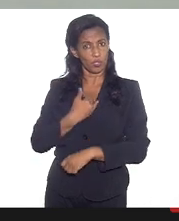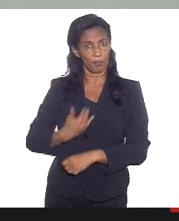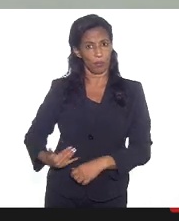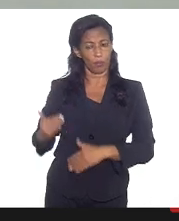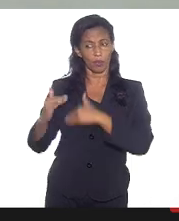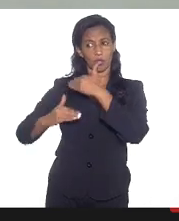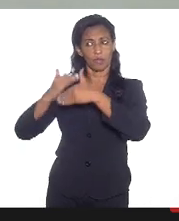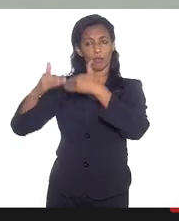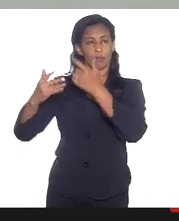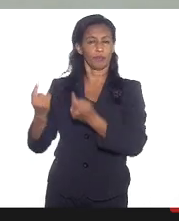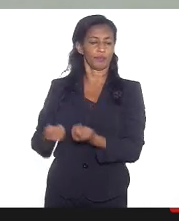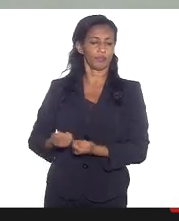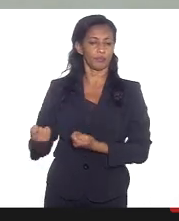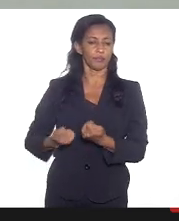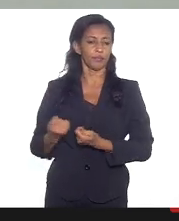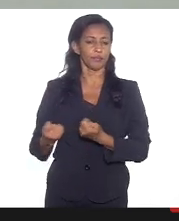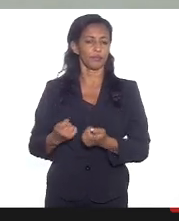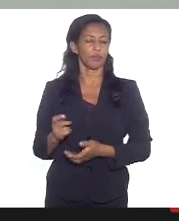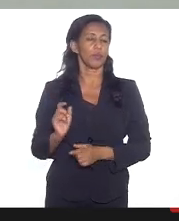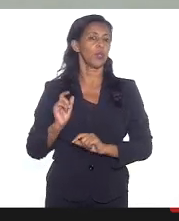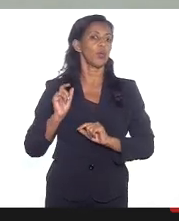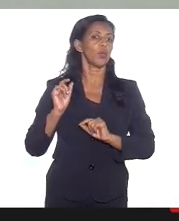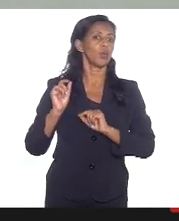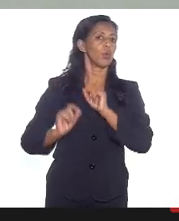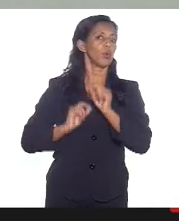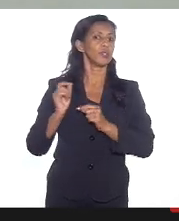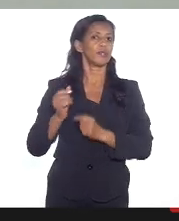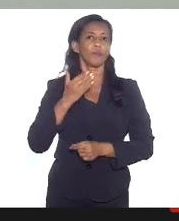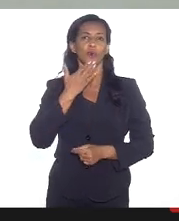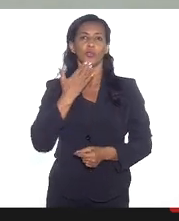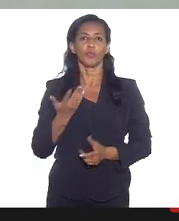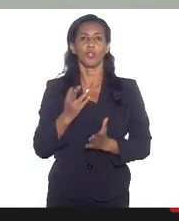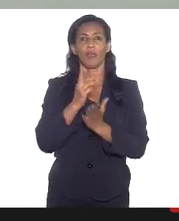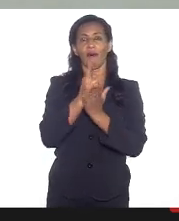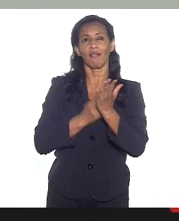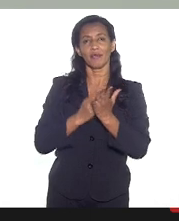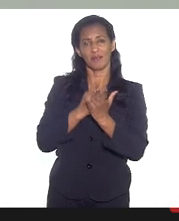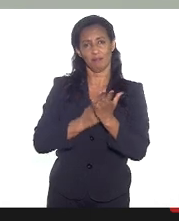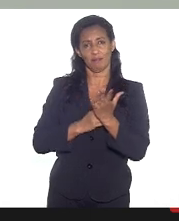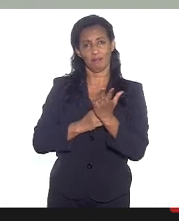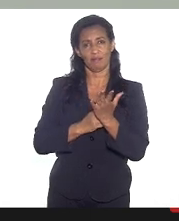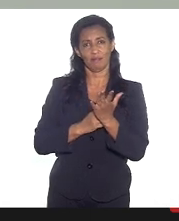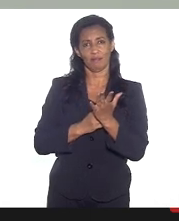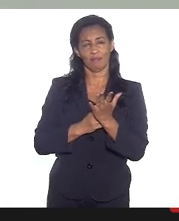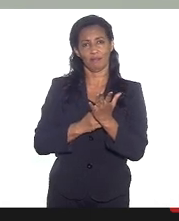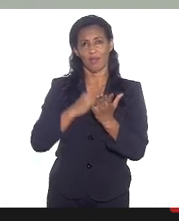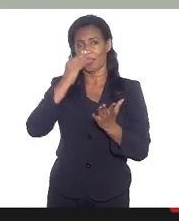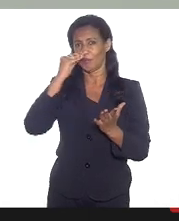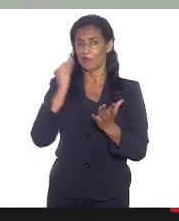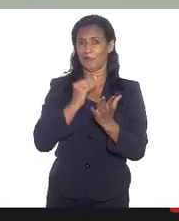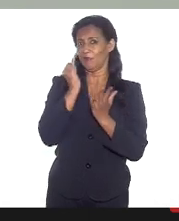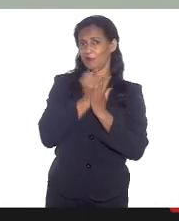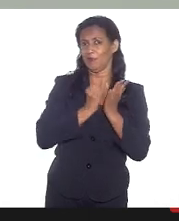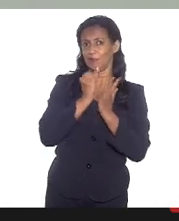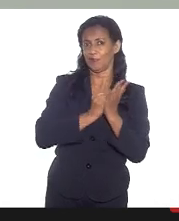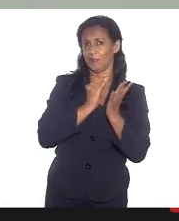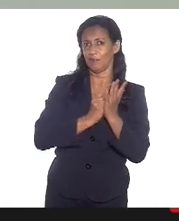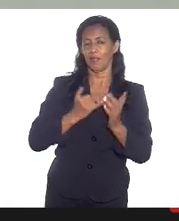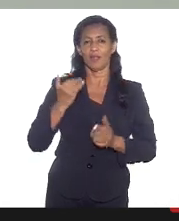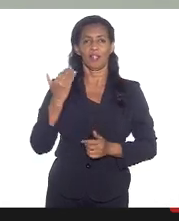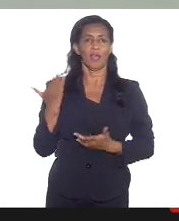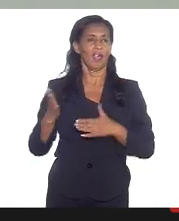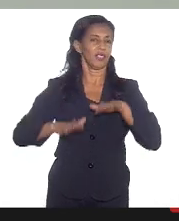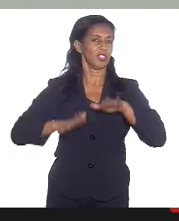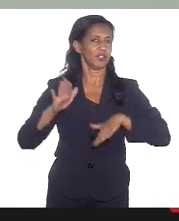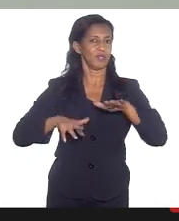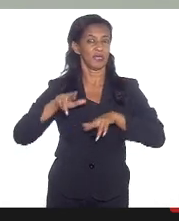de desenvolvimento econômico, o que pode sugerir é renúncia de receita. Né? E renúncia de receita, a gente, né, ou, às